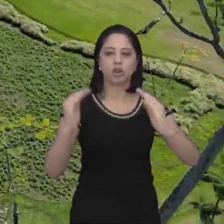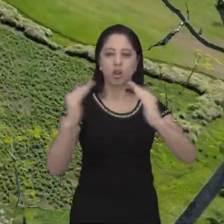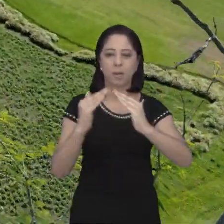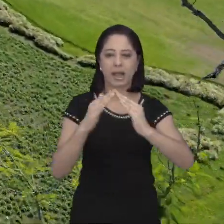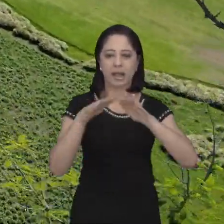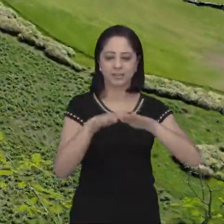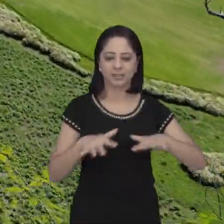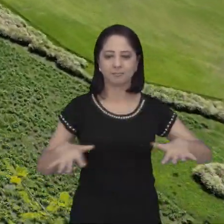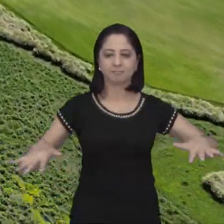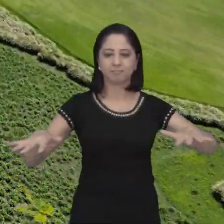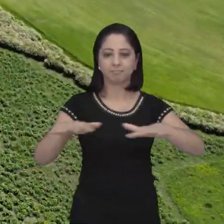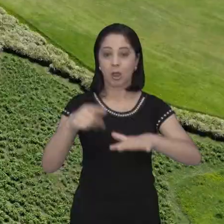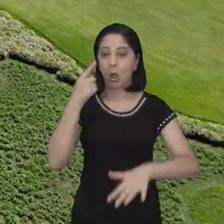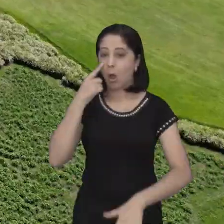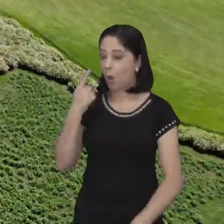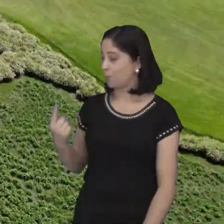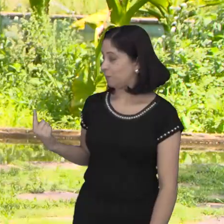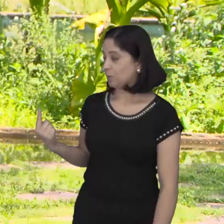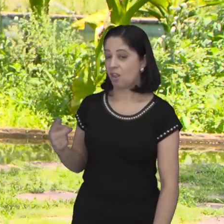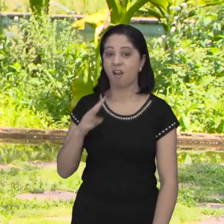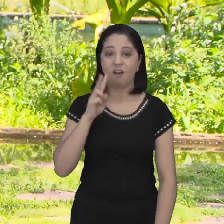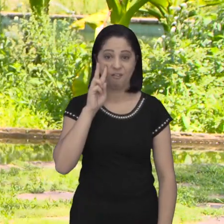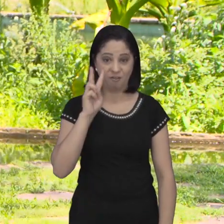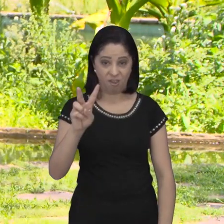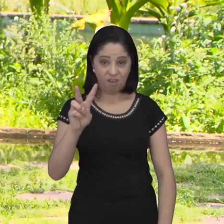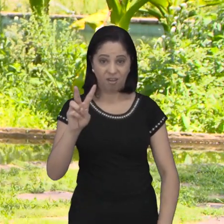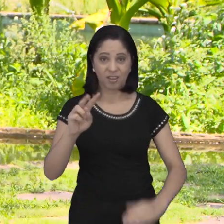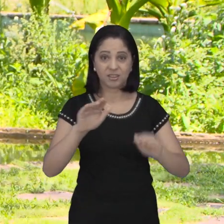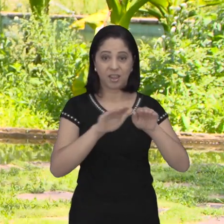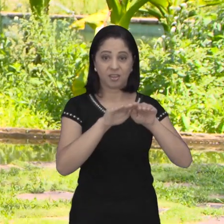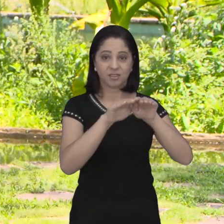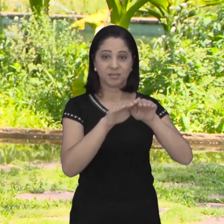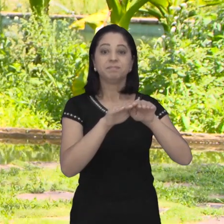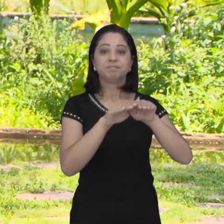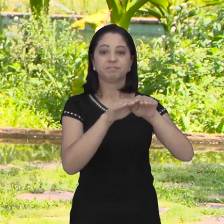Essa casa é um ícone da arquitetura moderna no Brasil.